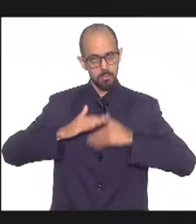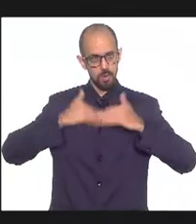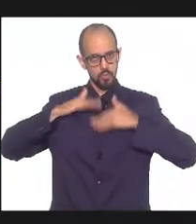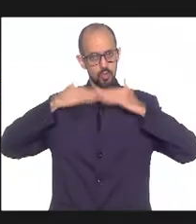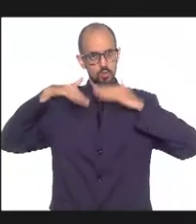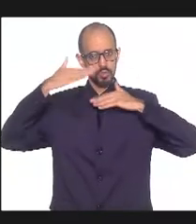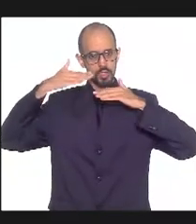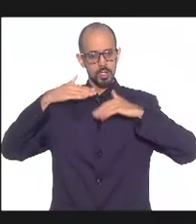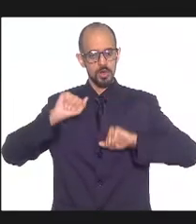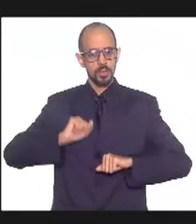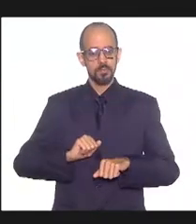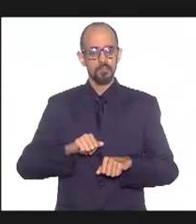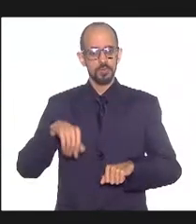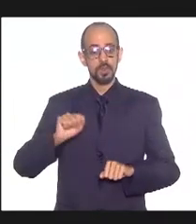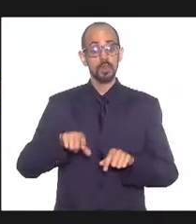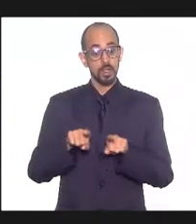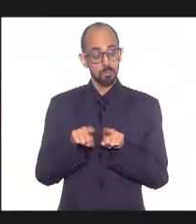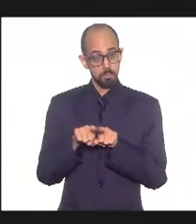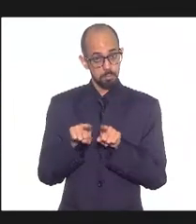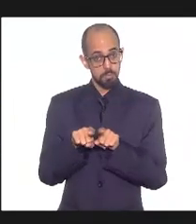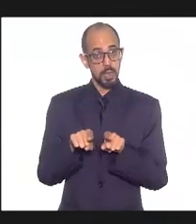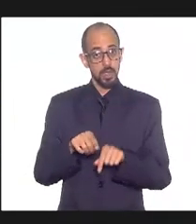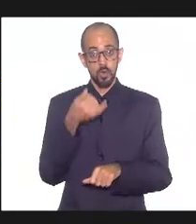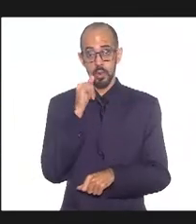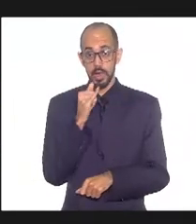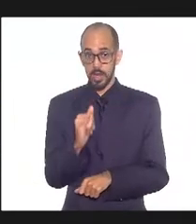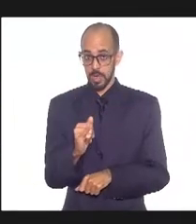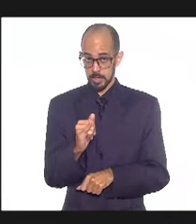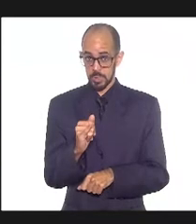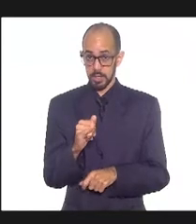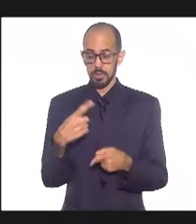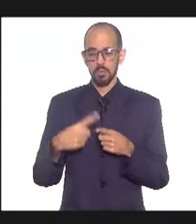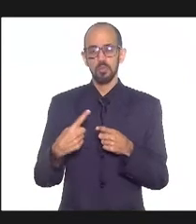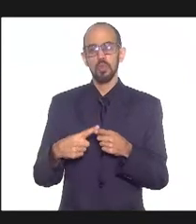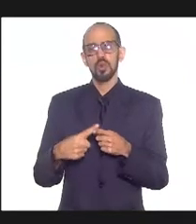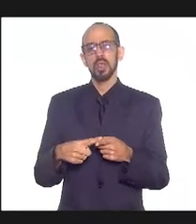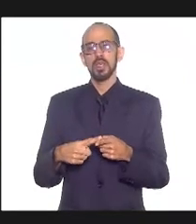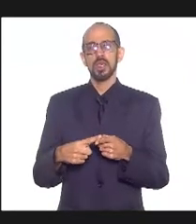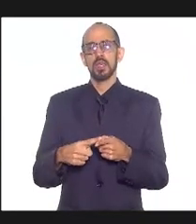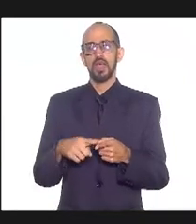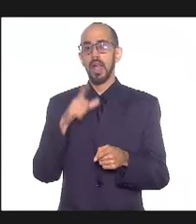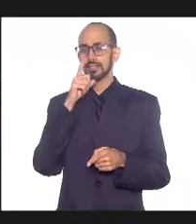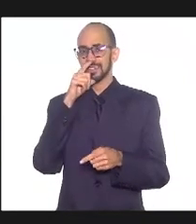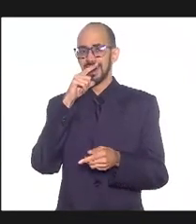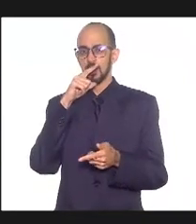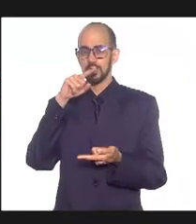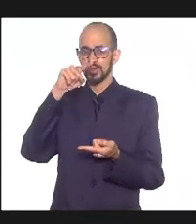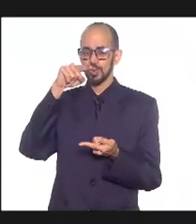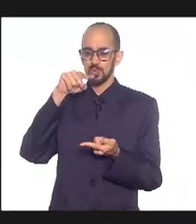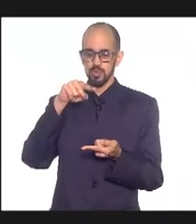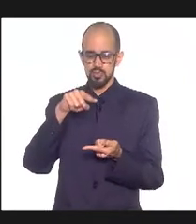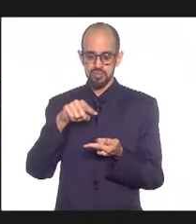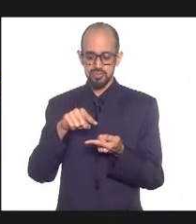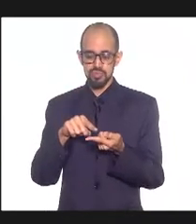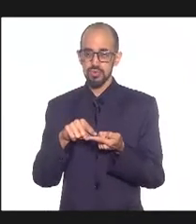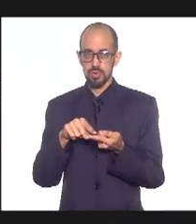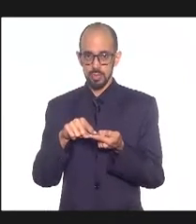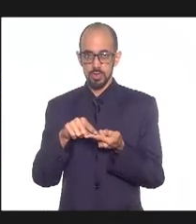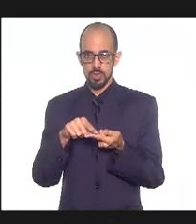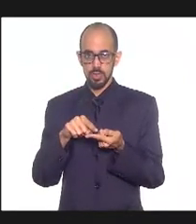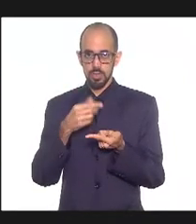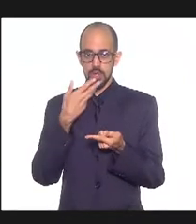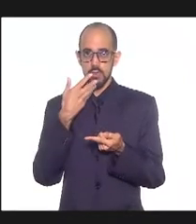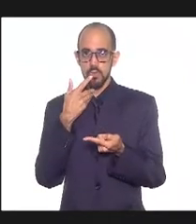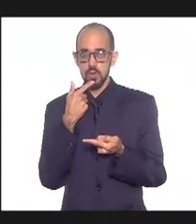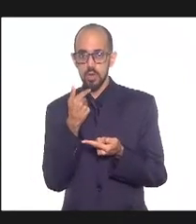geração elétrica, diante do novo cenário do nível das reservatórias estarem extremamente baixo, especialmente no automotivo e